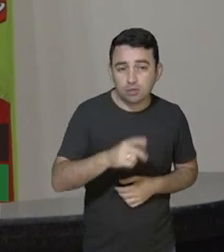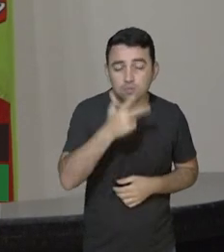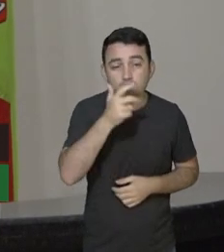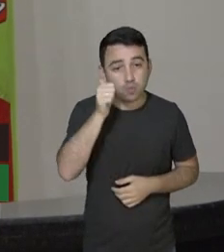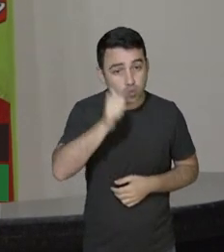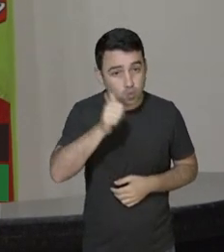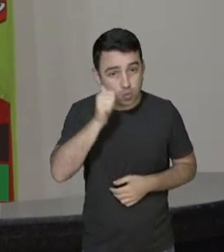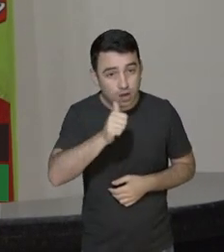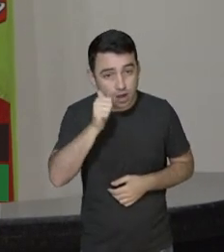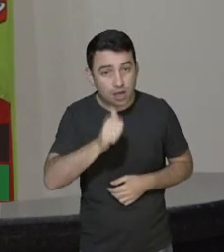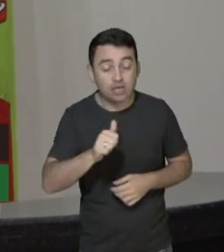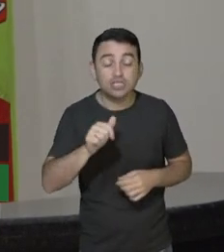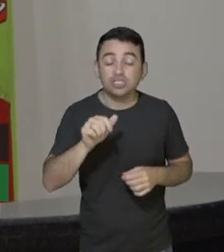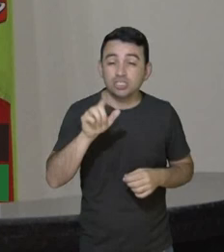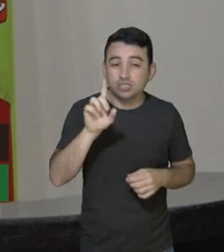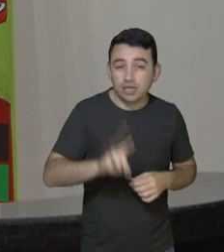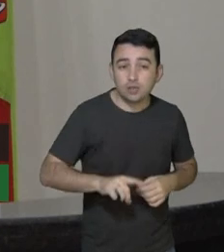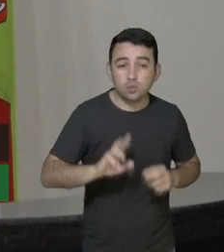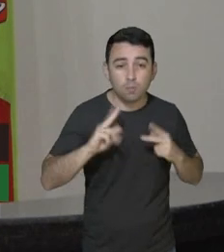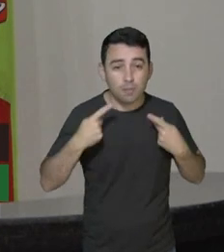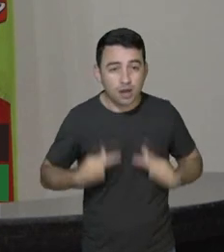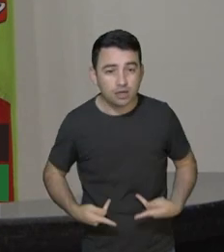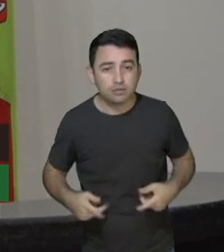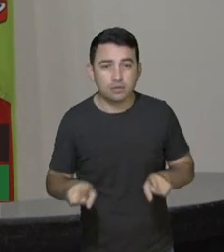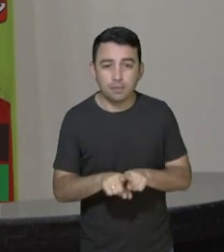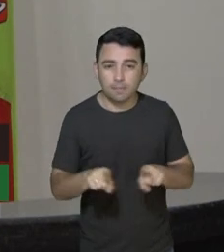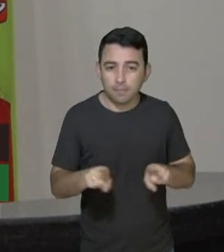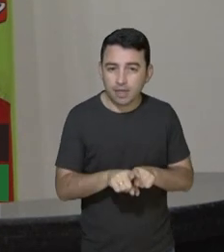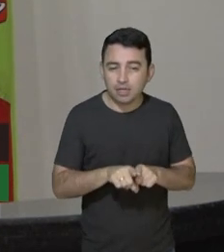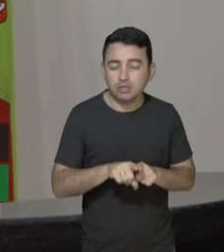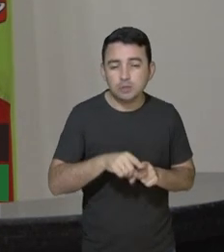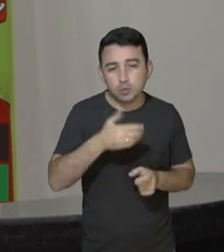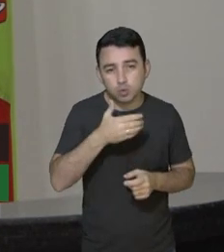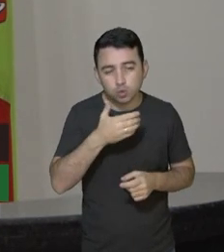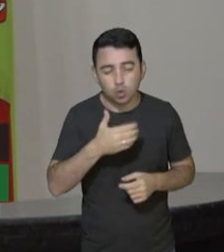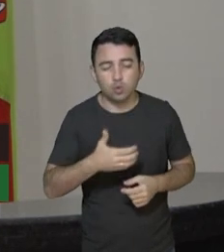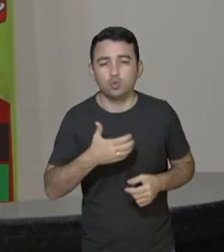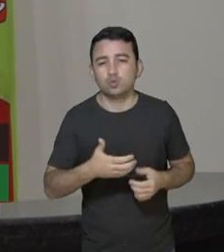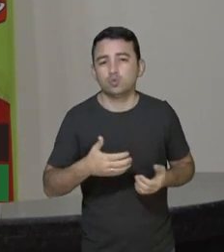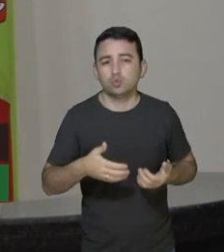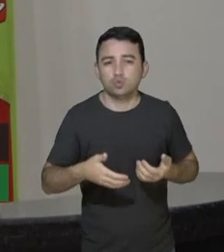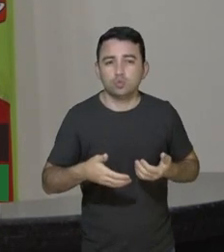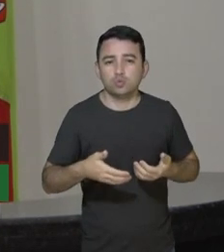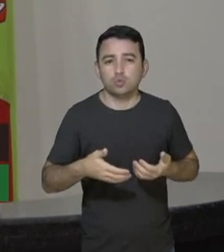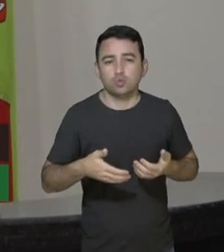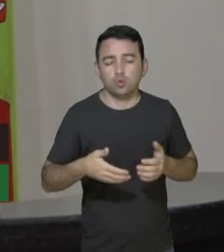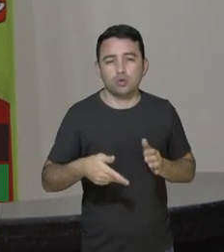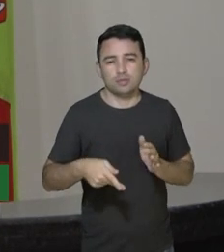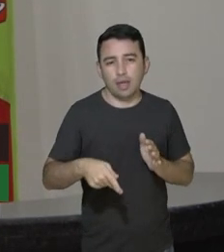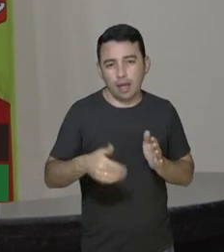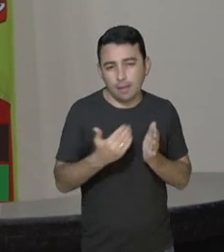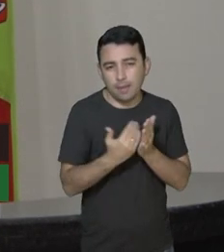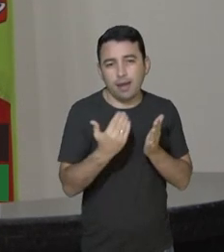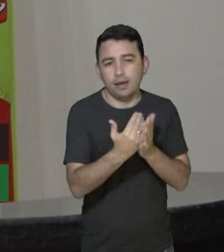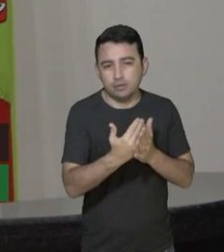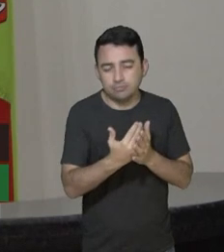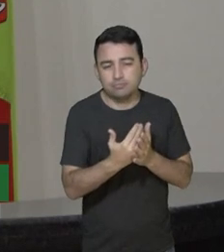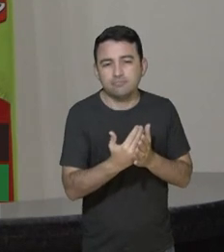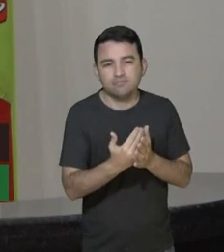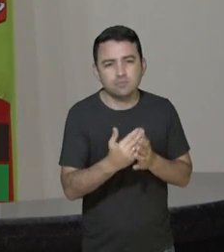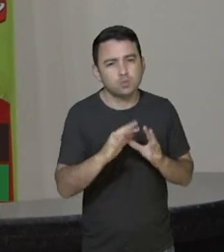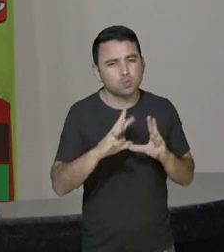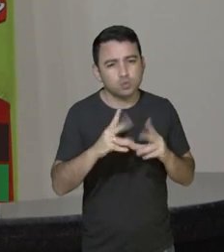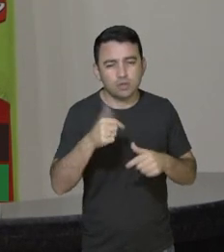direitos humanos, dos idosos e a valorização das entidades da sociedade civil que prestam